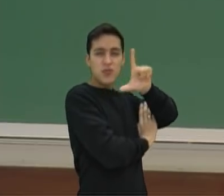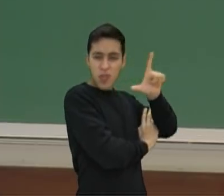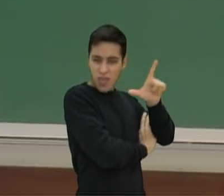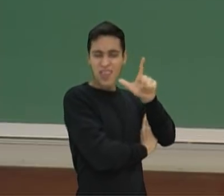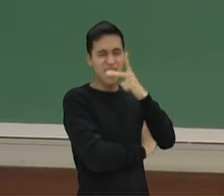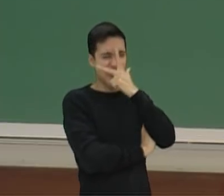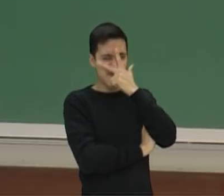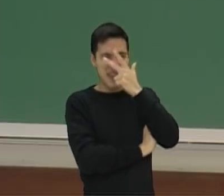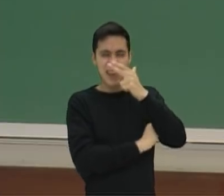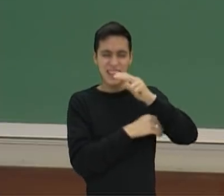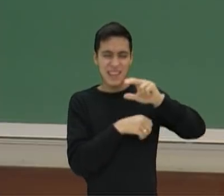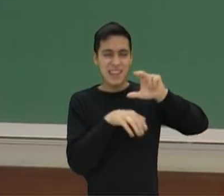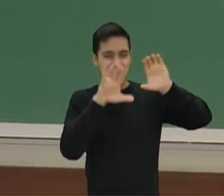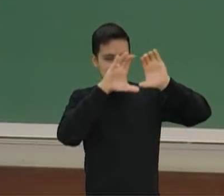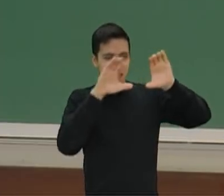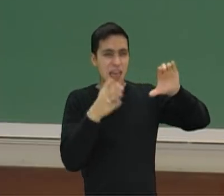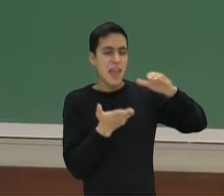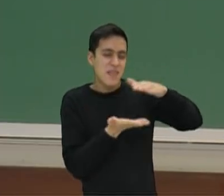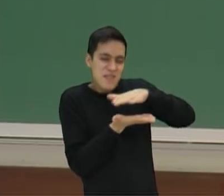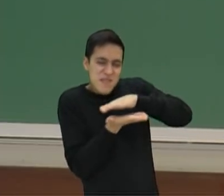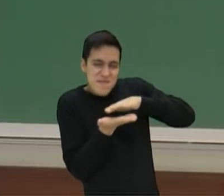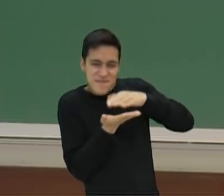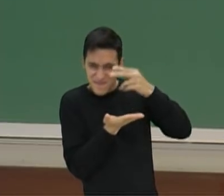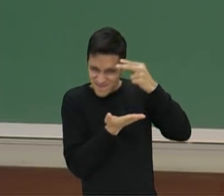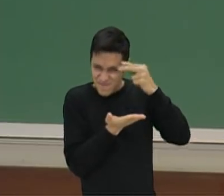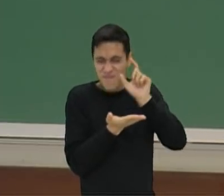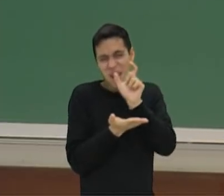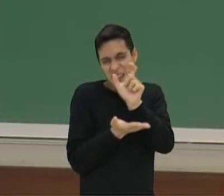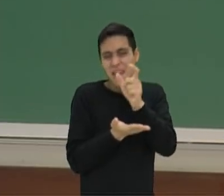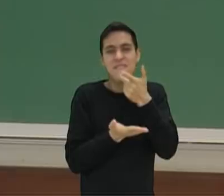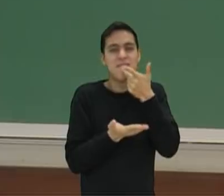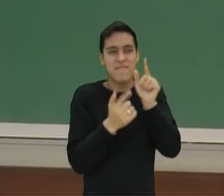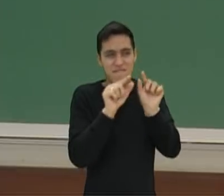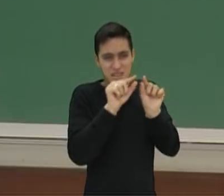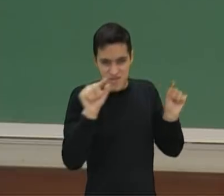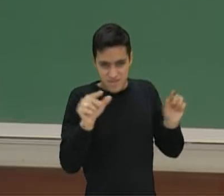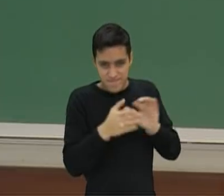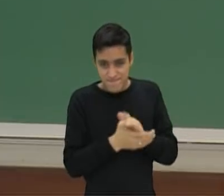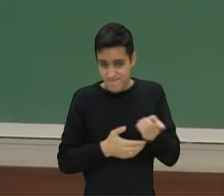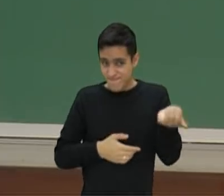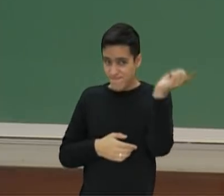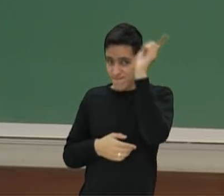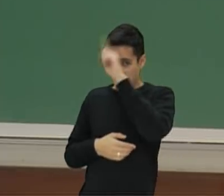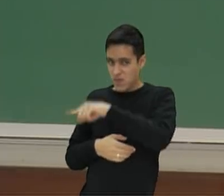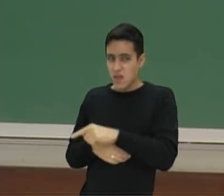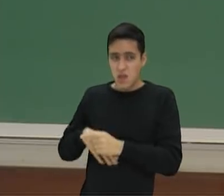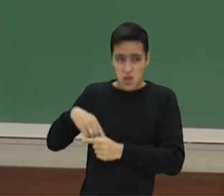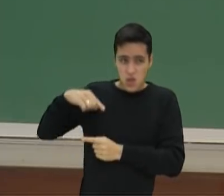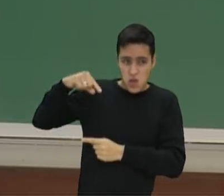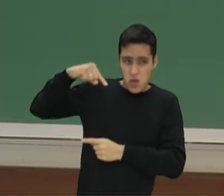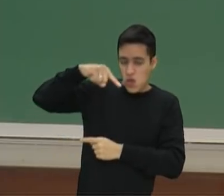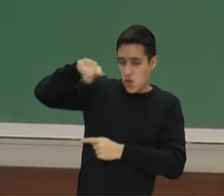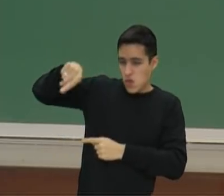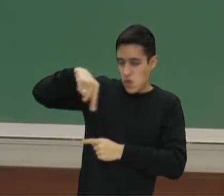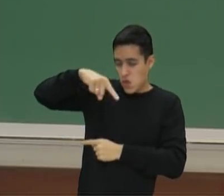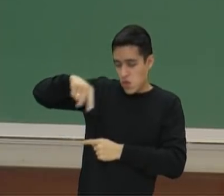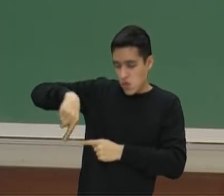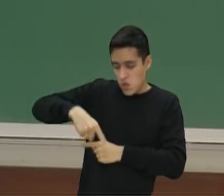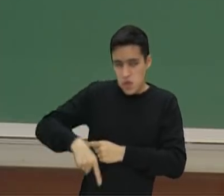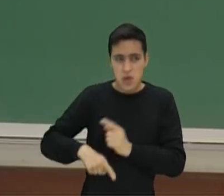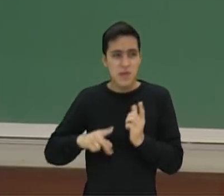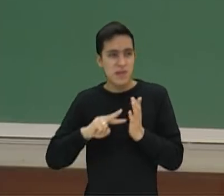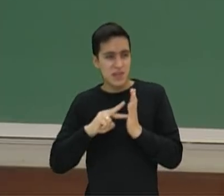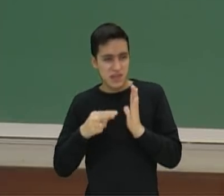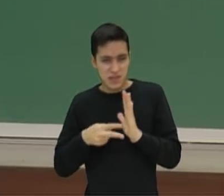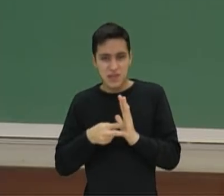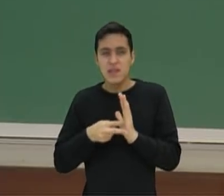céu de brigadeiro, não tem uma nuvenzinha, tá? Já a baixa pressão, ela tem